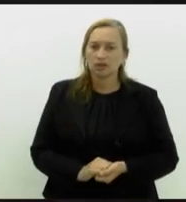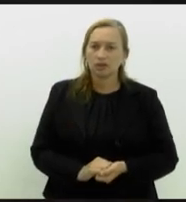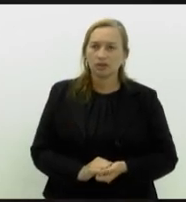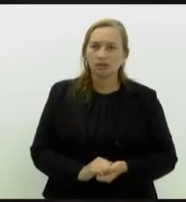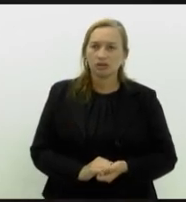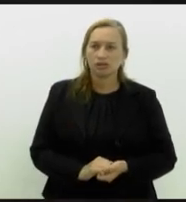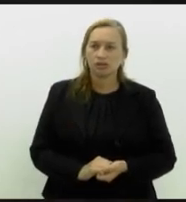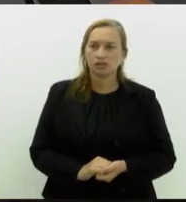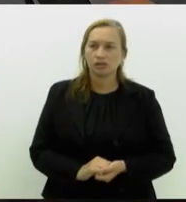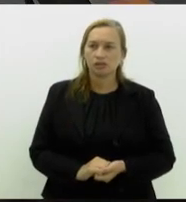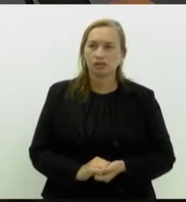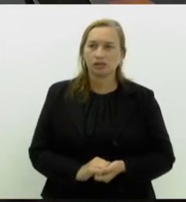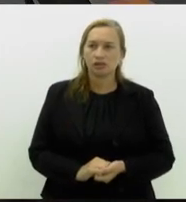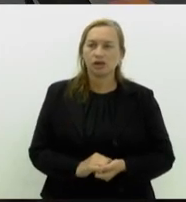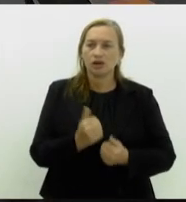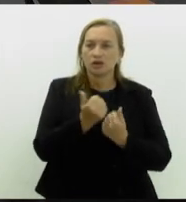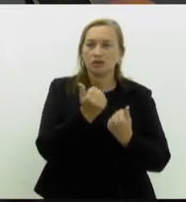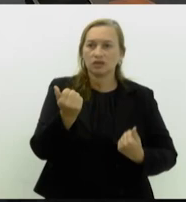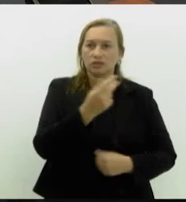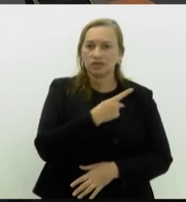Nosso vice-presidente.